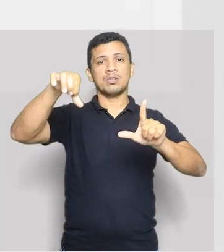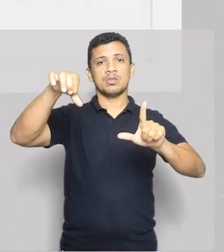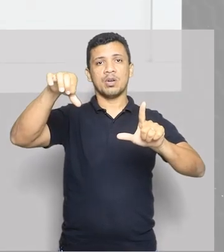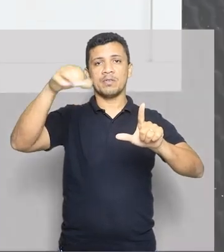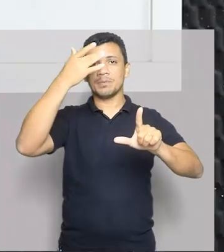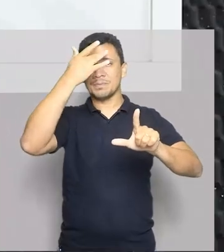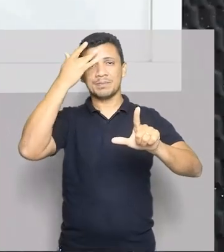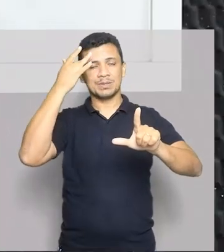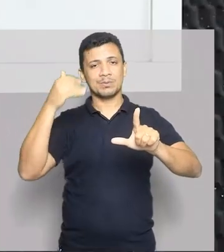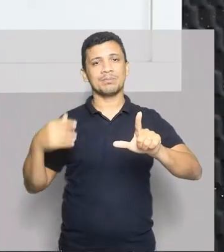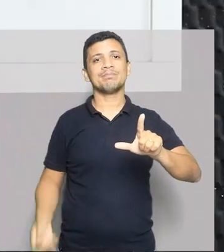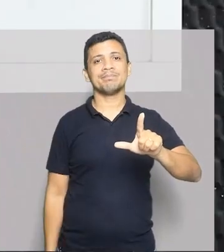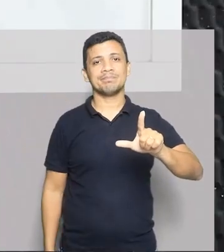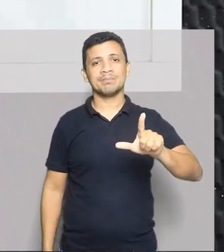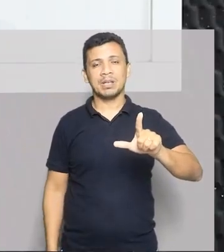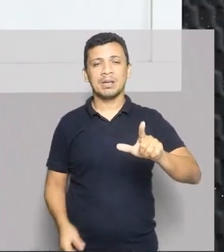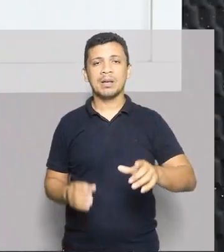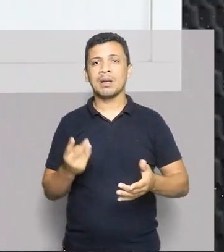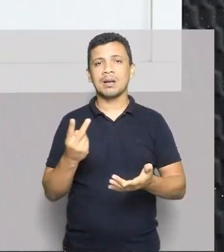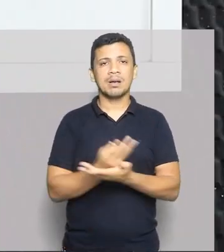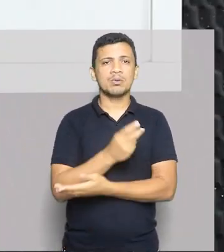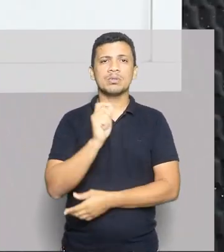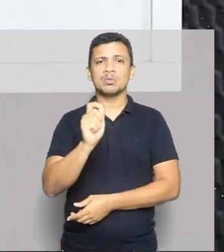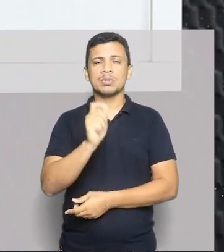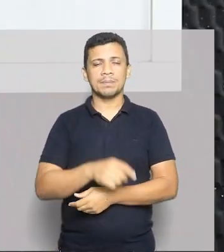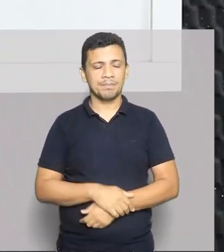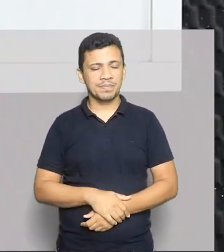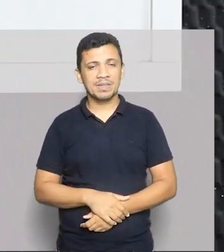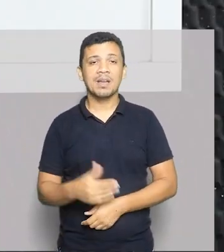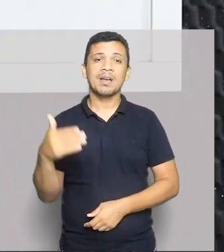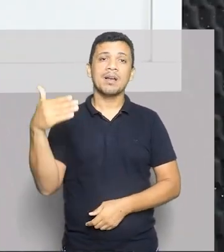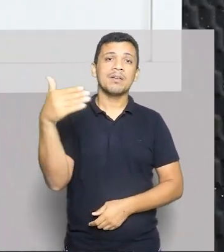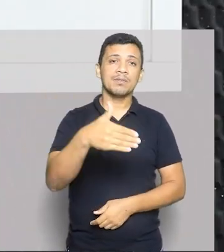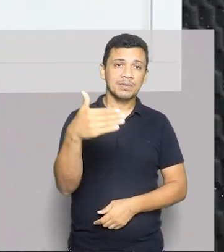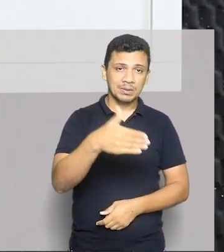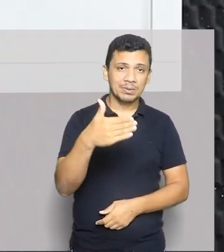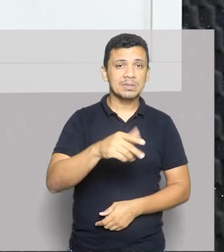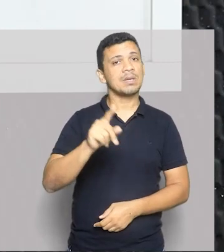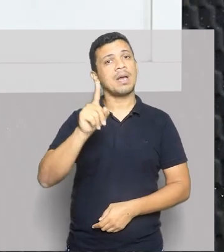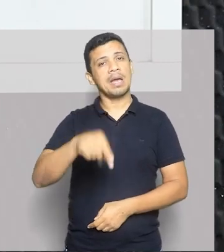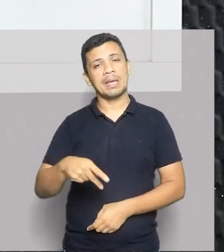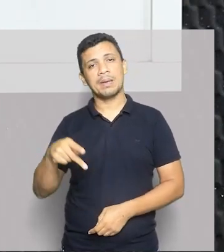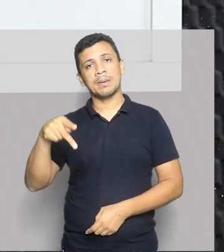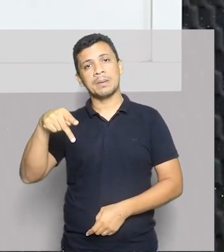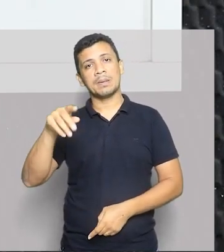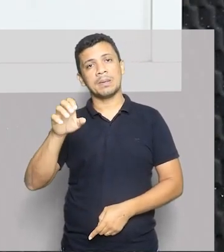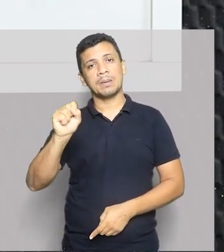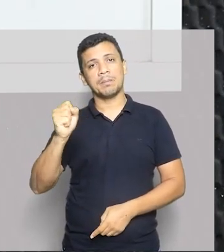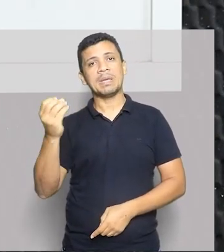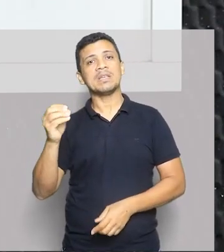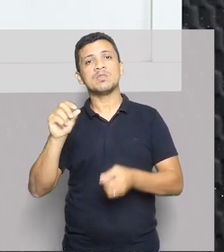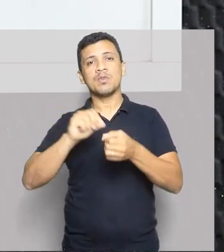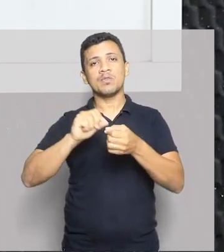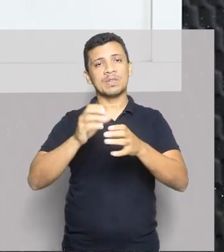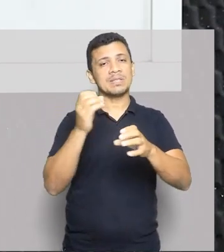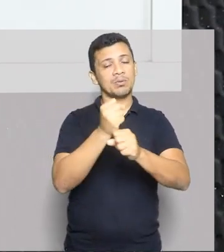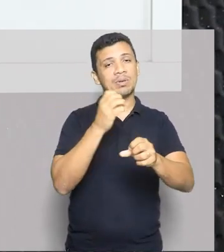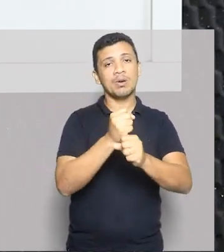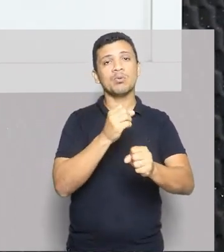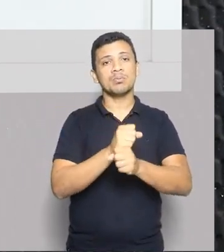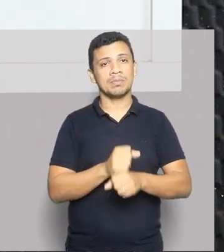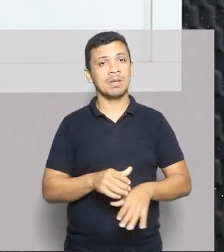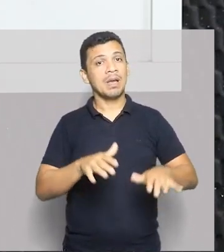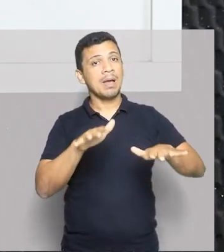27 anos. Então, o que acontece? Essas frequências, elas funcionam como peso na hora de você fazer o cálculo. Ele quer a média das